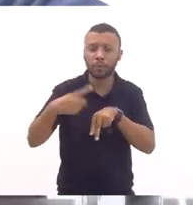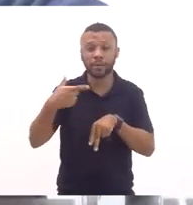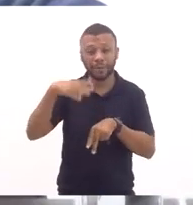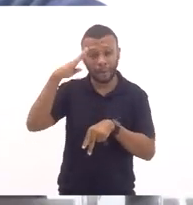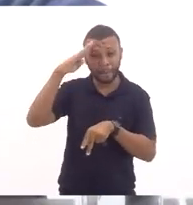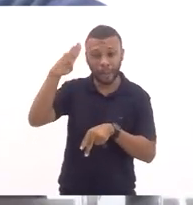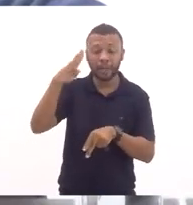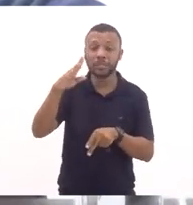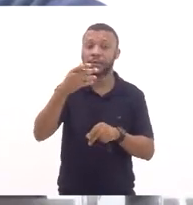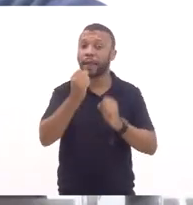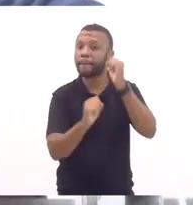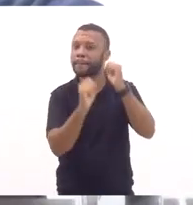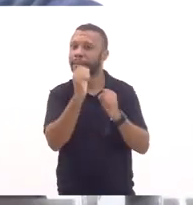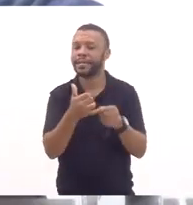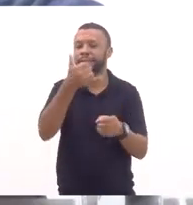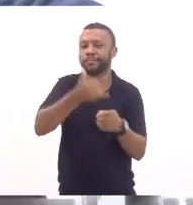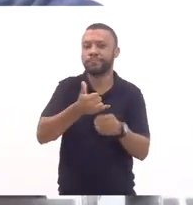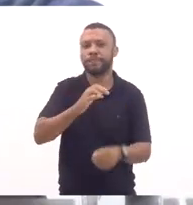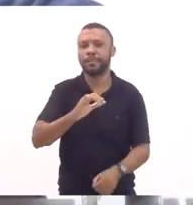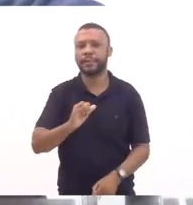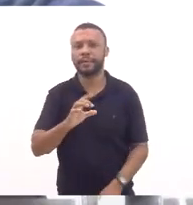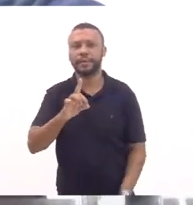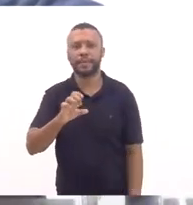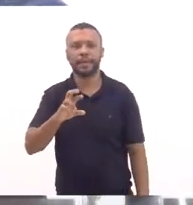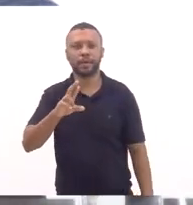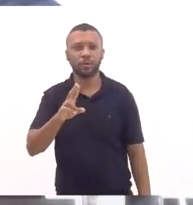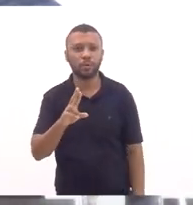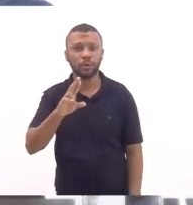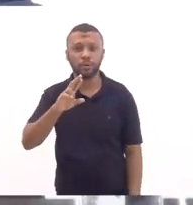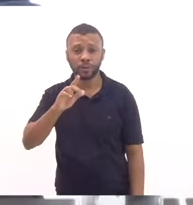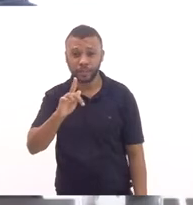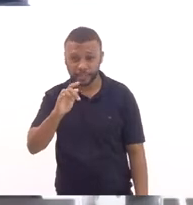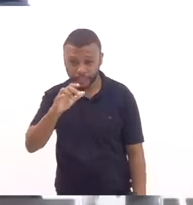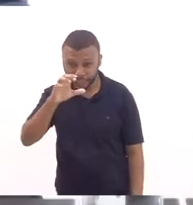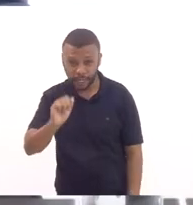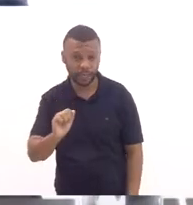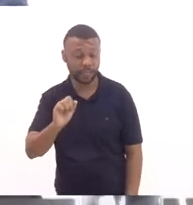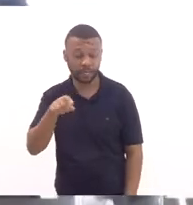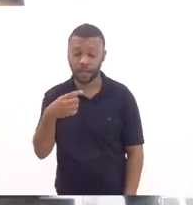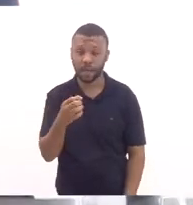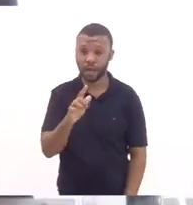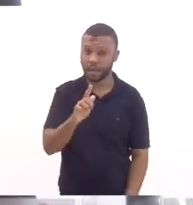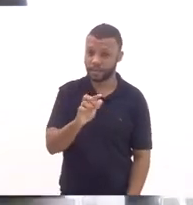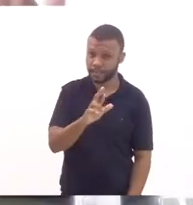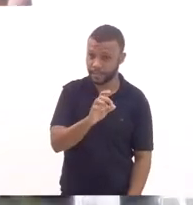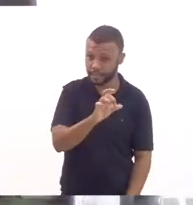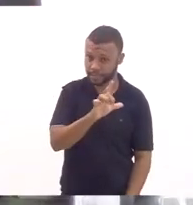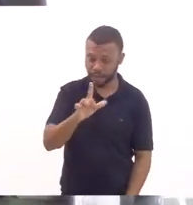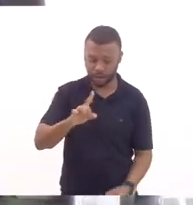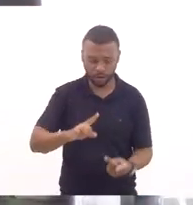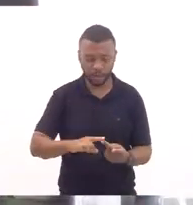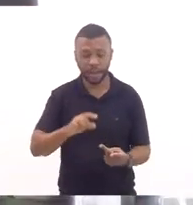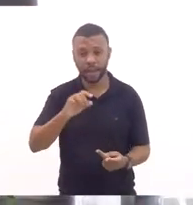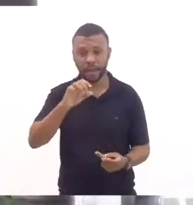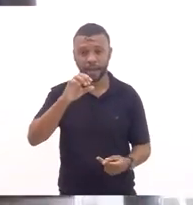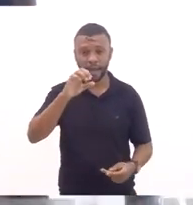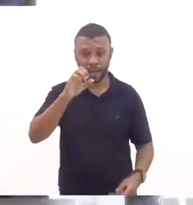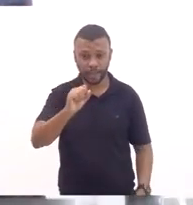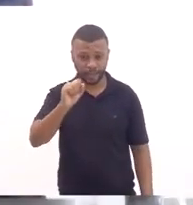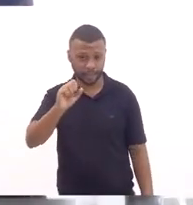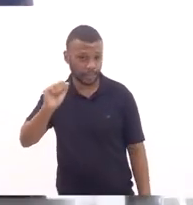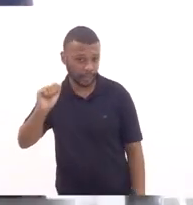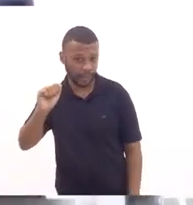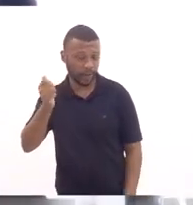Rio de Janeiro, no município do Rio. É a Gerdau e a CSA. E as pessoas não têm noção do que acontece.